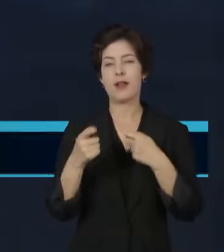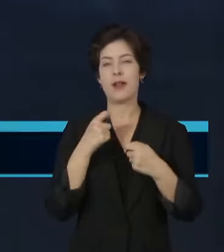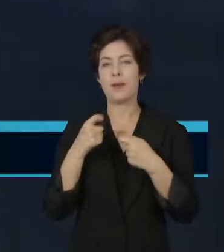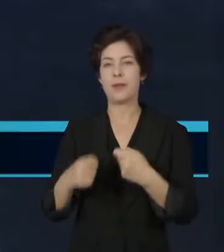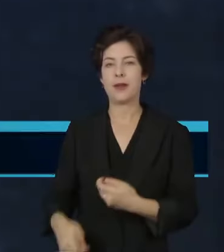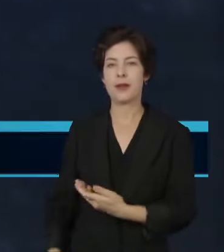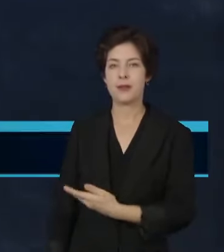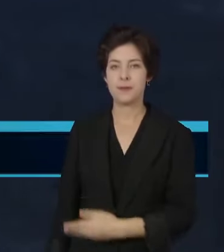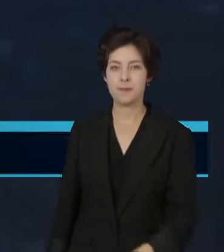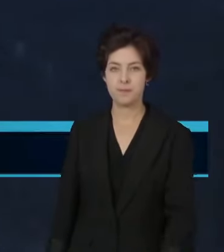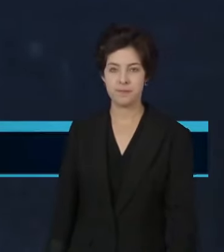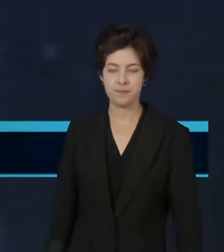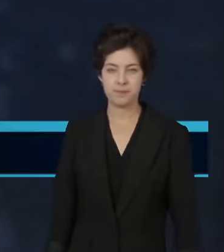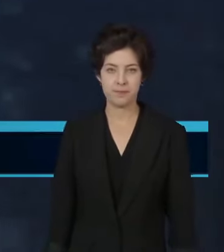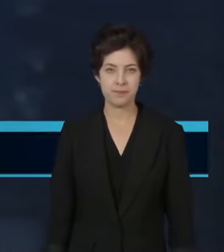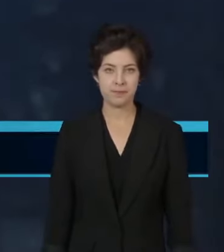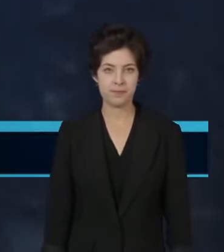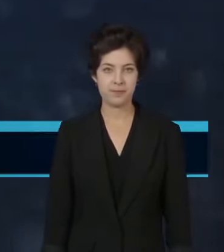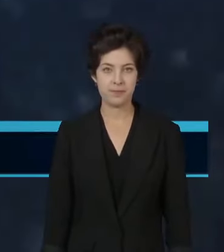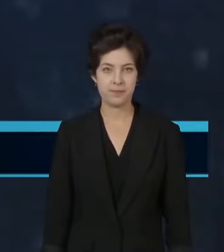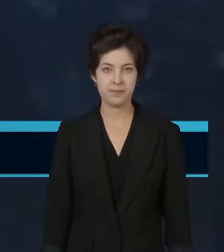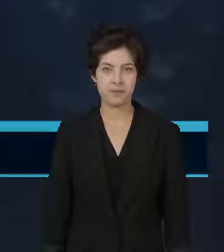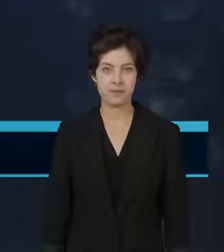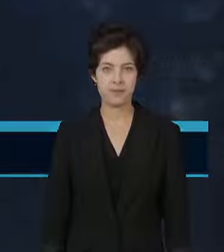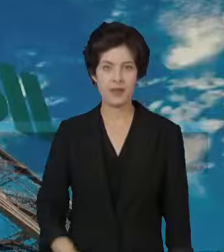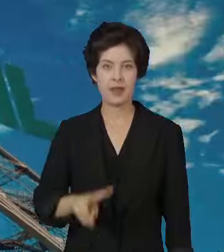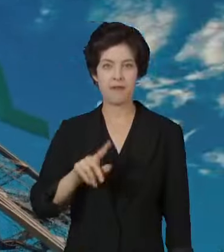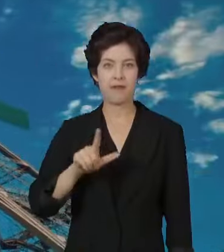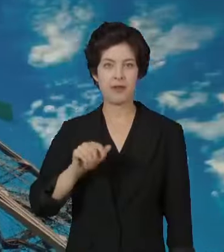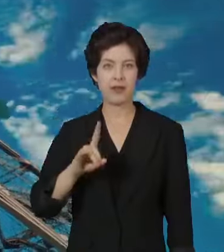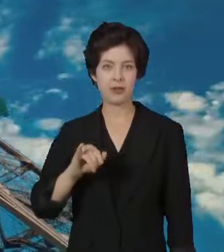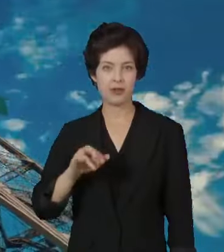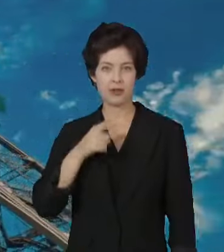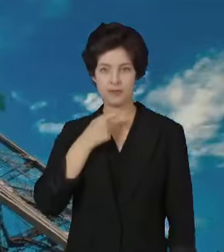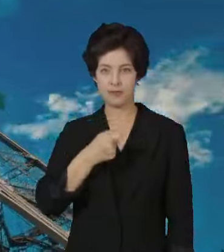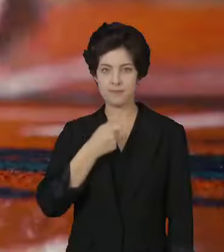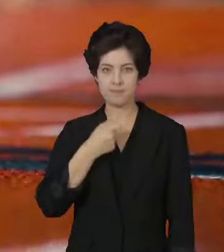do enviado especial da TV Cultura Paris, Vladir Lemos.